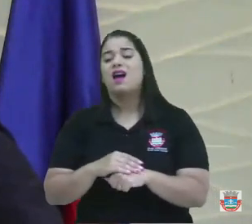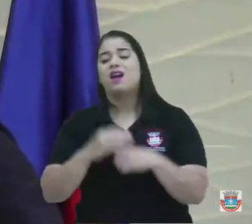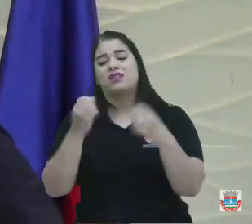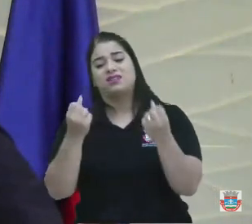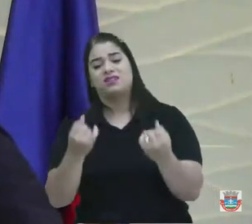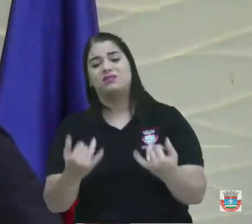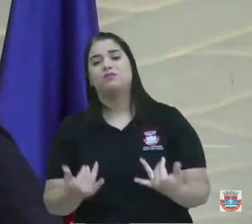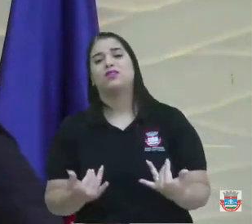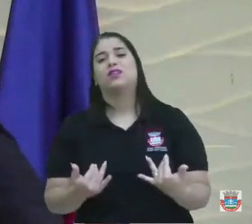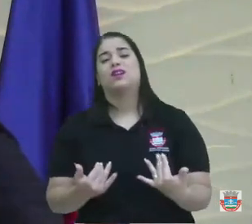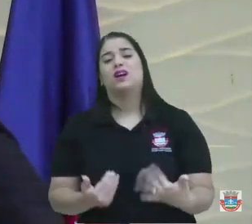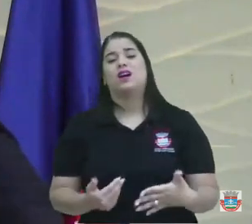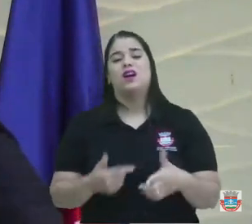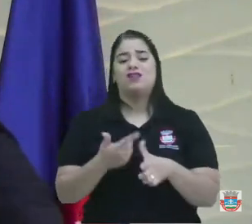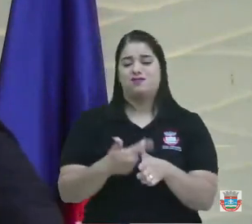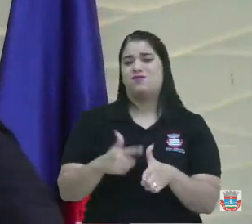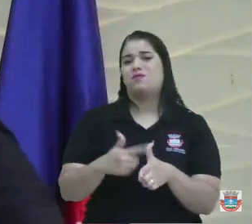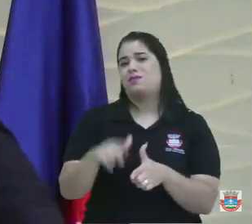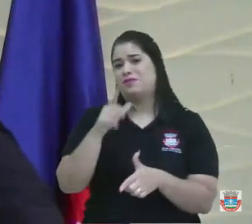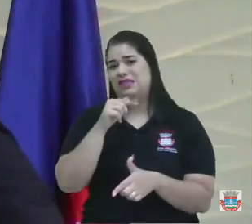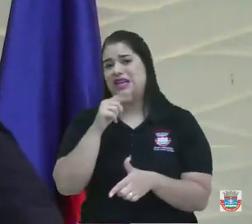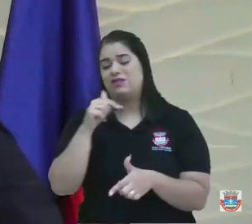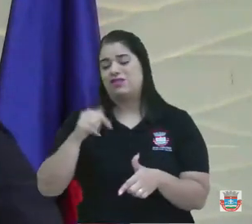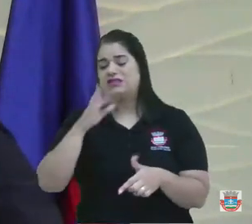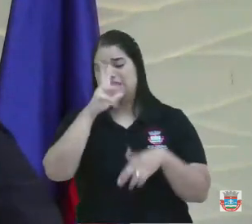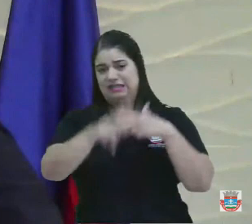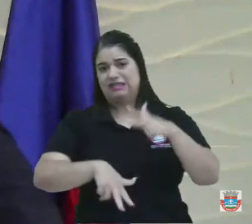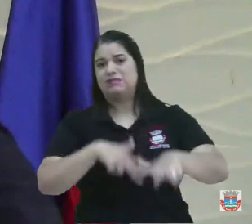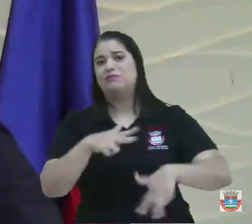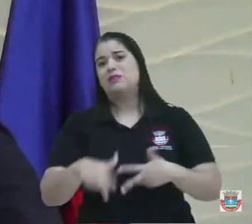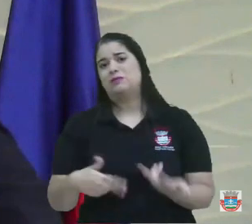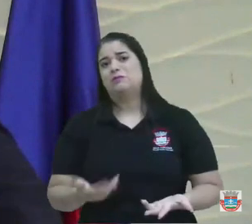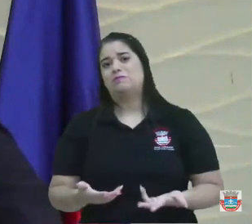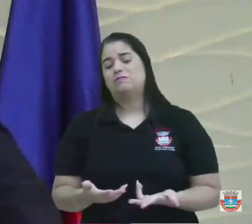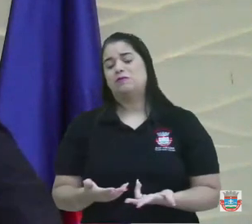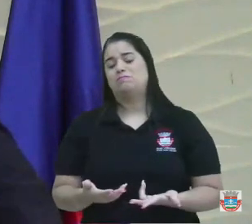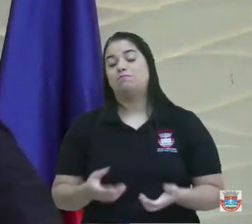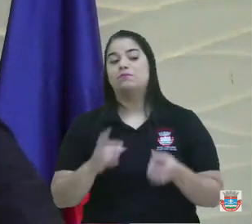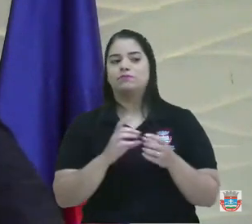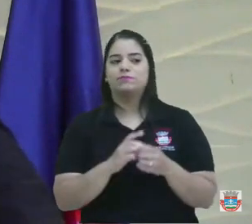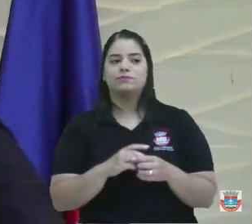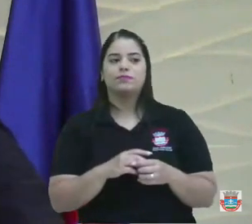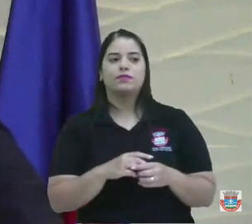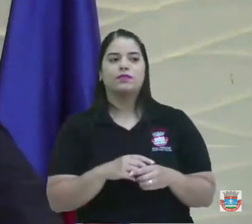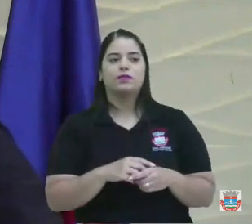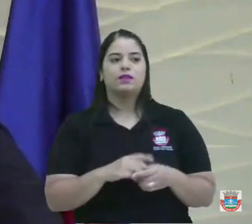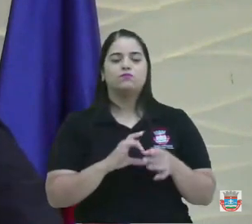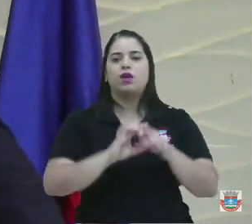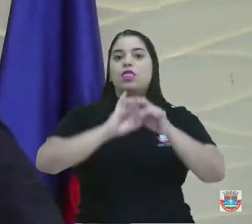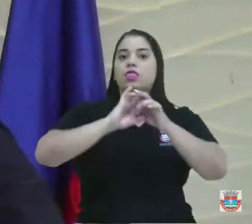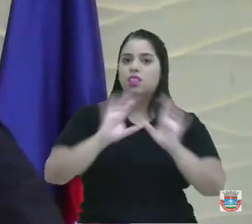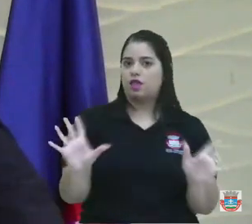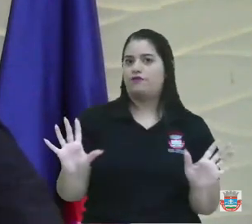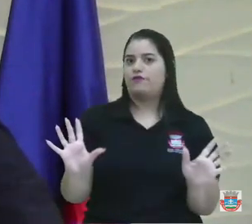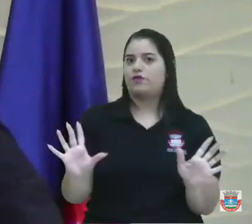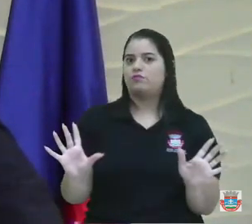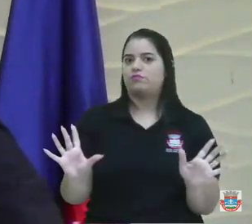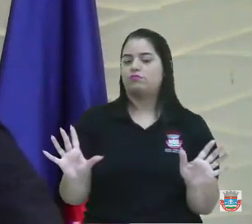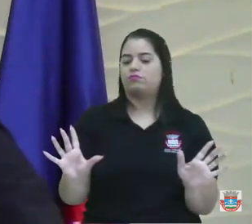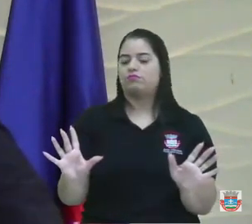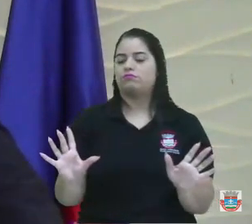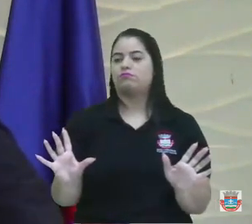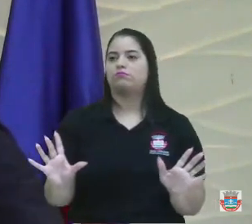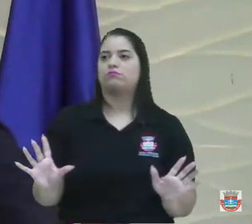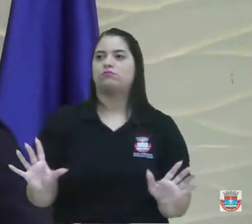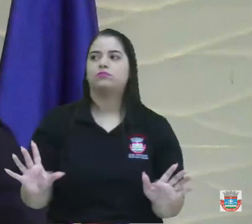do Una, priorizar o problema da água de São Bento do Una, para que a gente tenha essa liberdade. A gente pede liberdade para tudo, né? Mas a gente